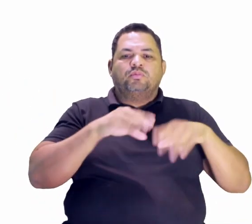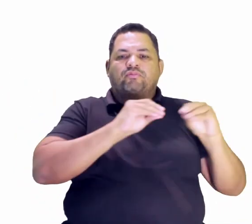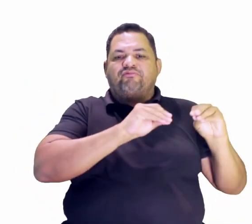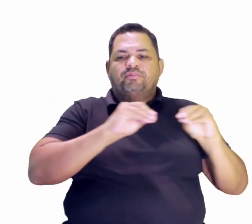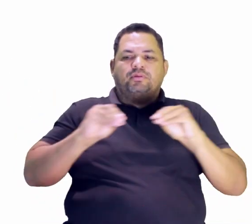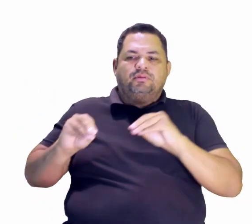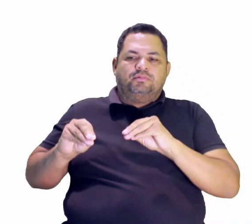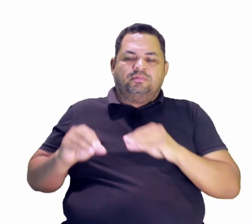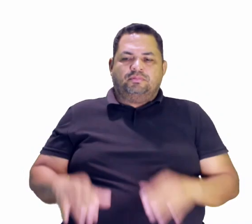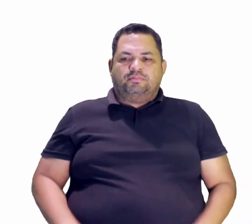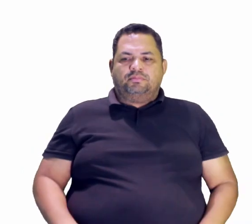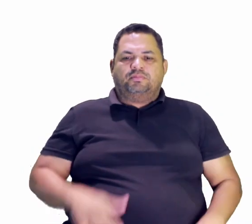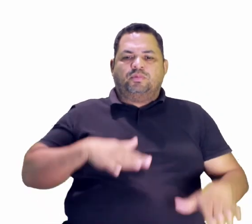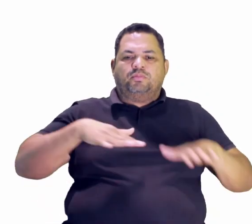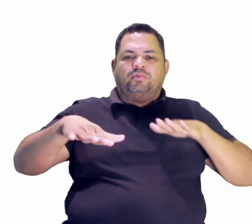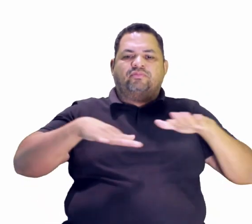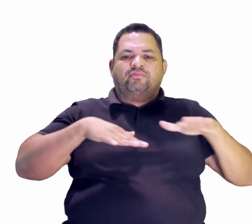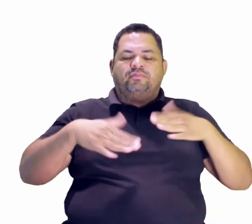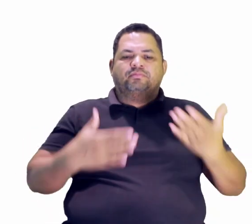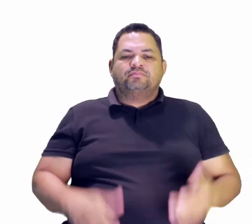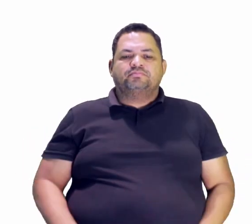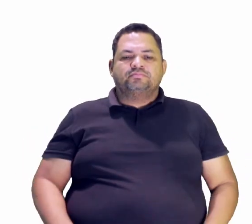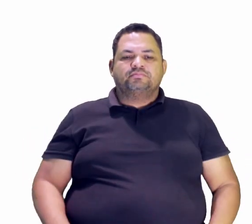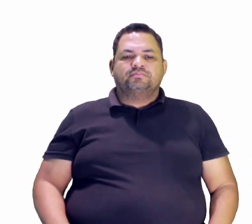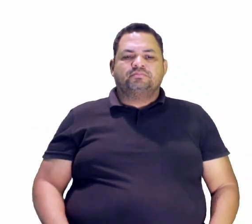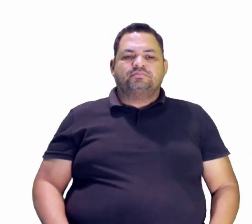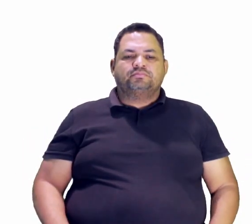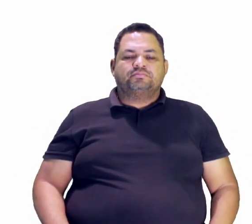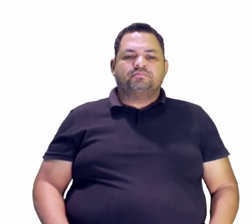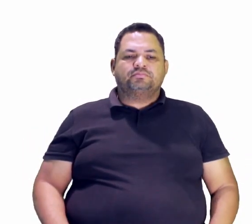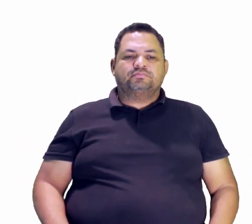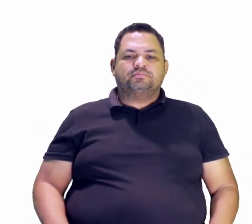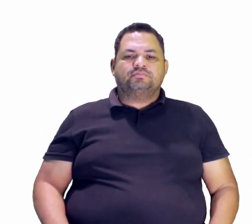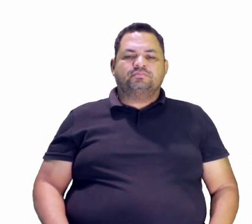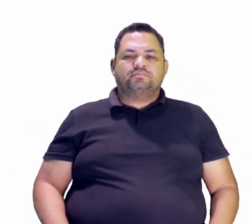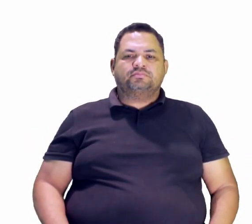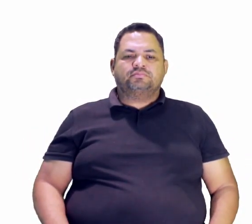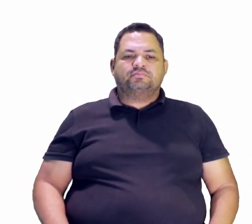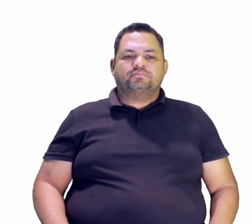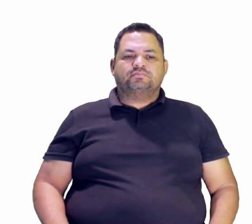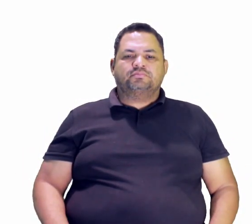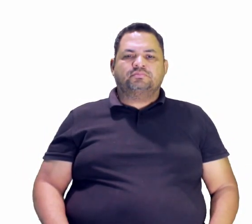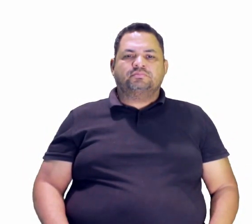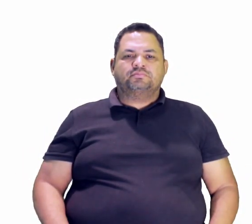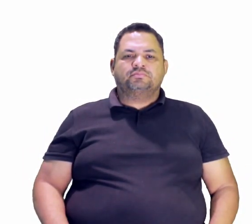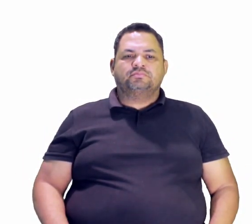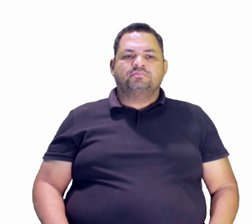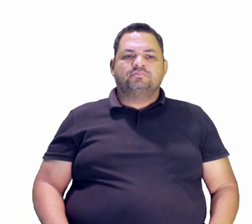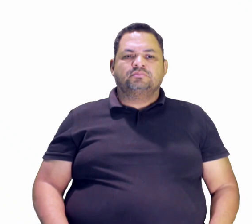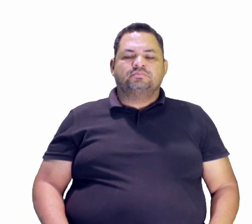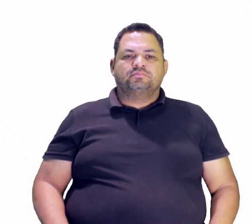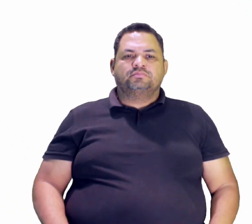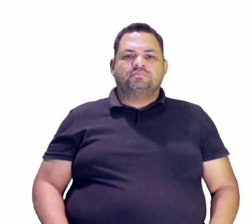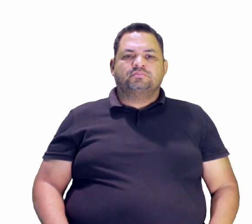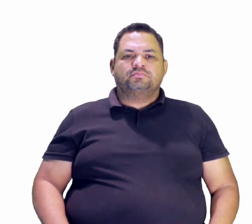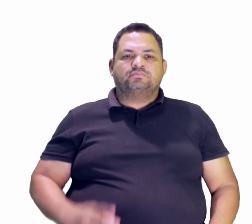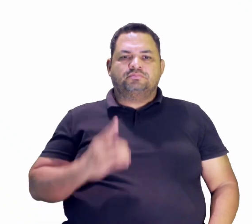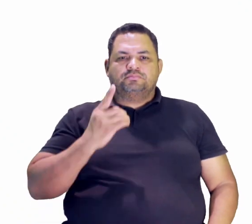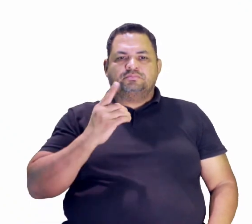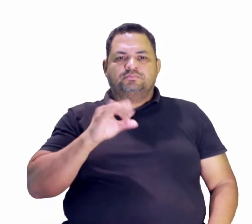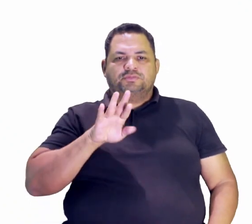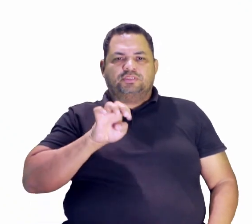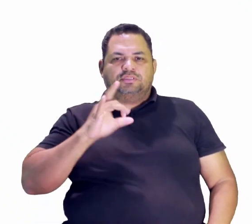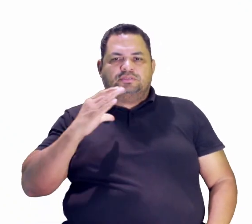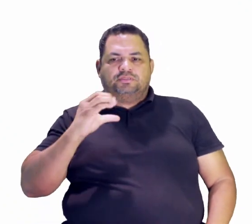aqui. Aí você diz a direção e diz o sentido, né? Ó, direção e